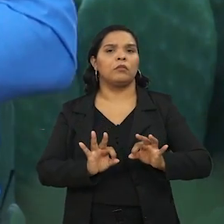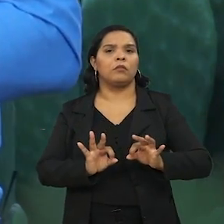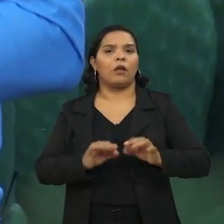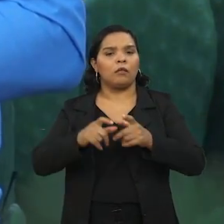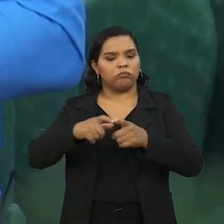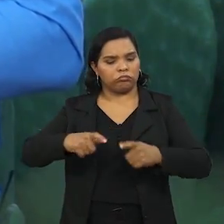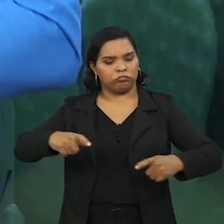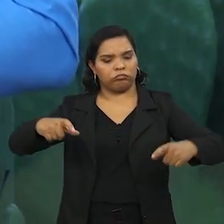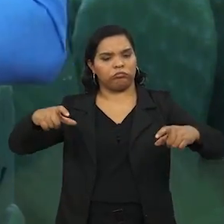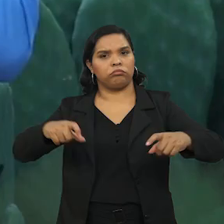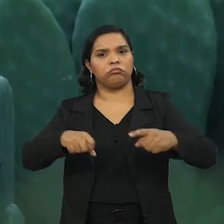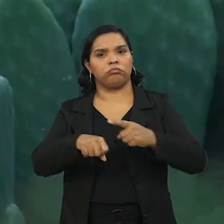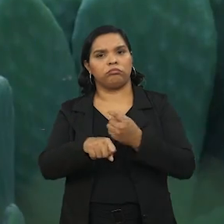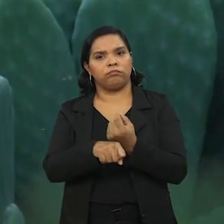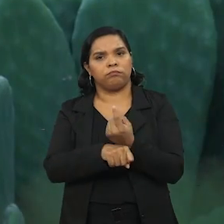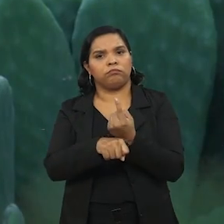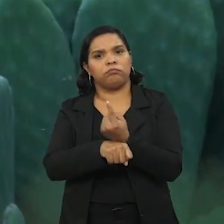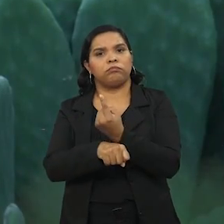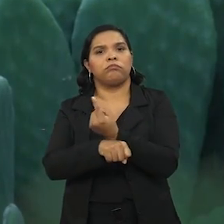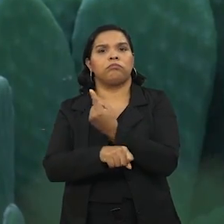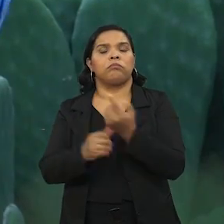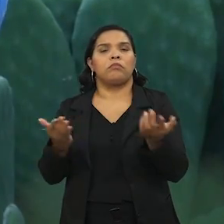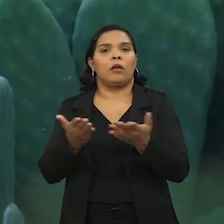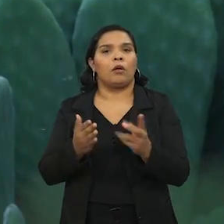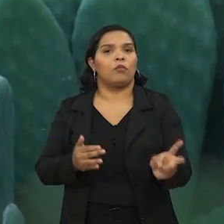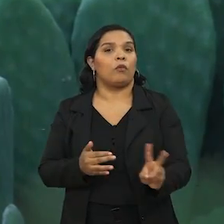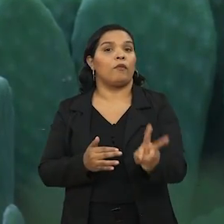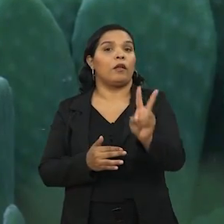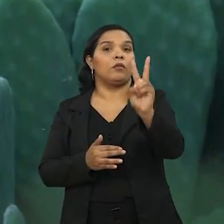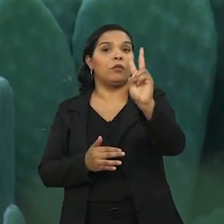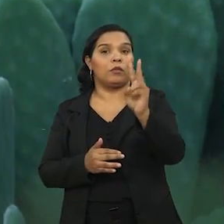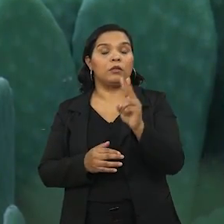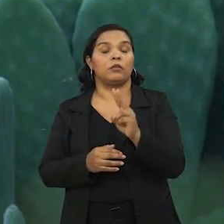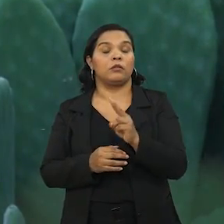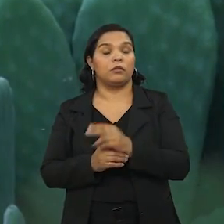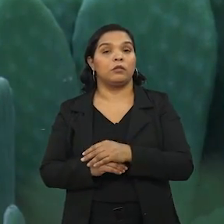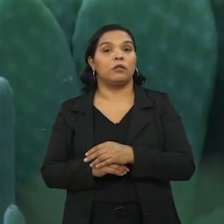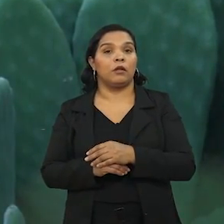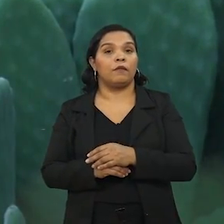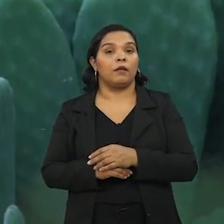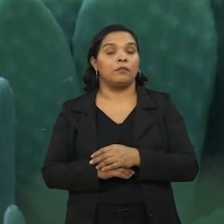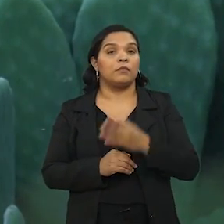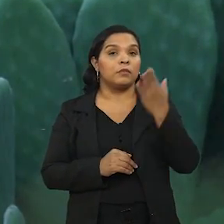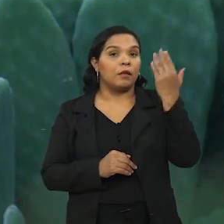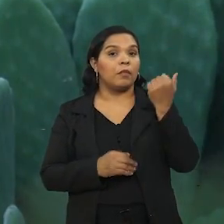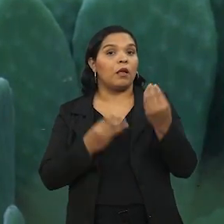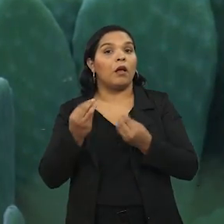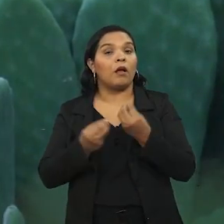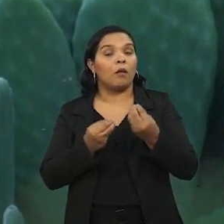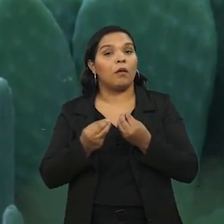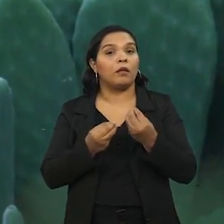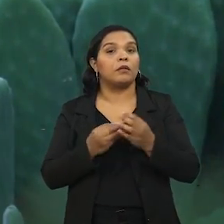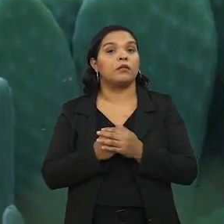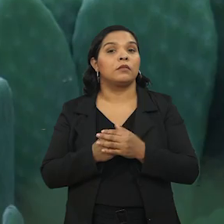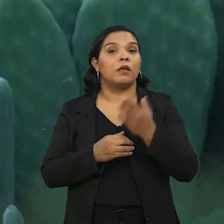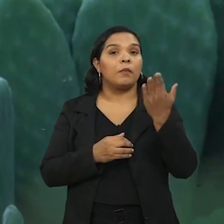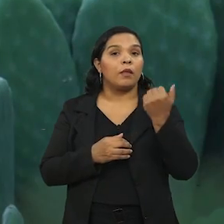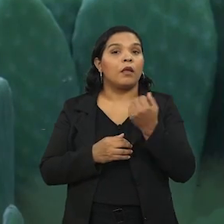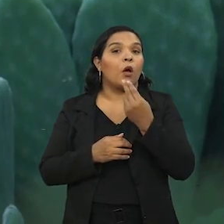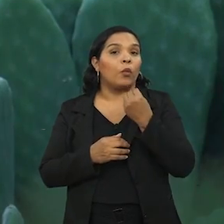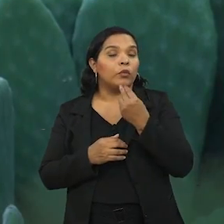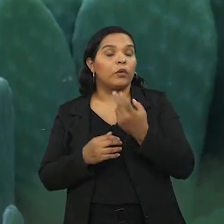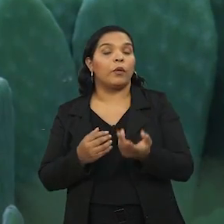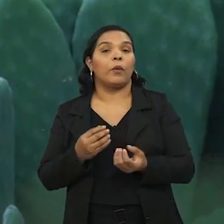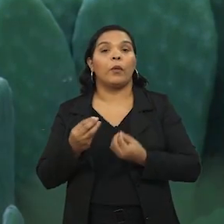gigante. Já com os valores que aí vai servir para o extensionista que vai atender o agricultor, como é que interpreta o estado